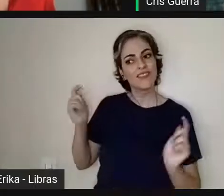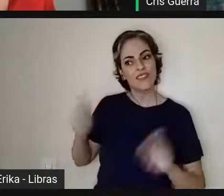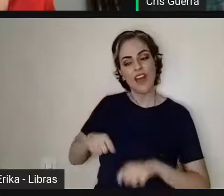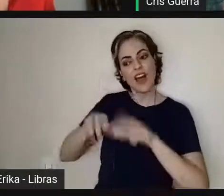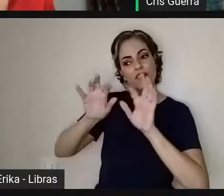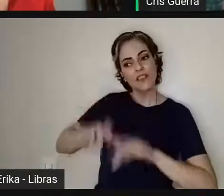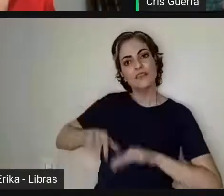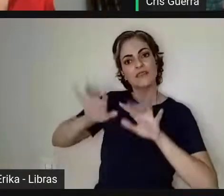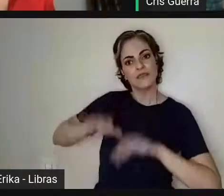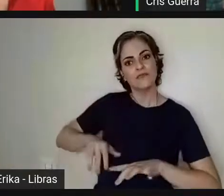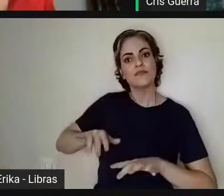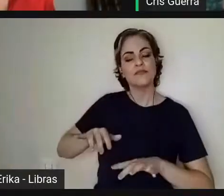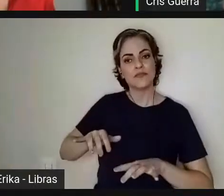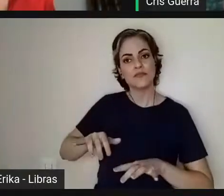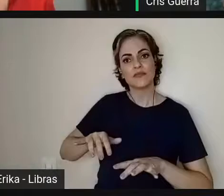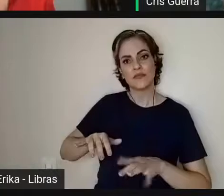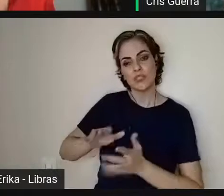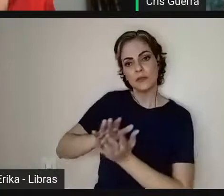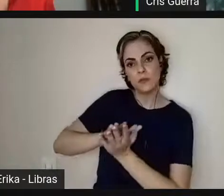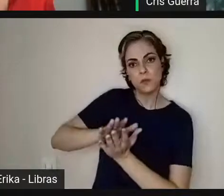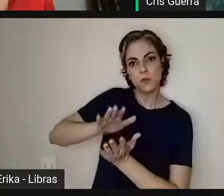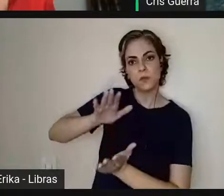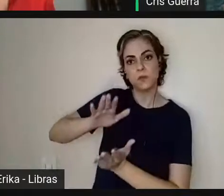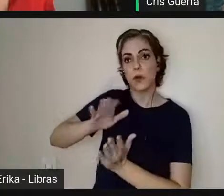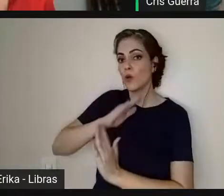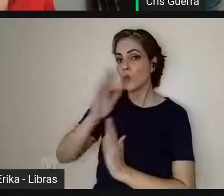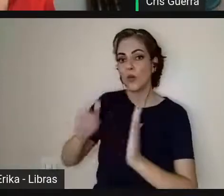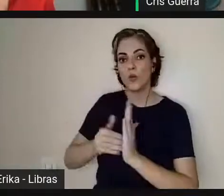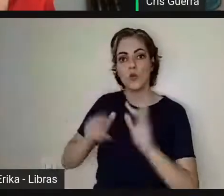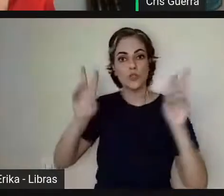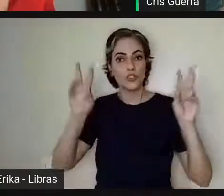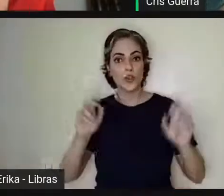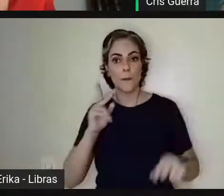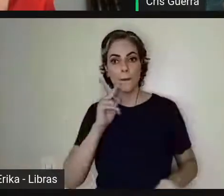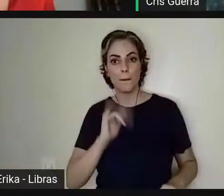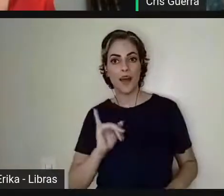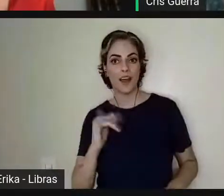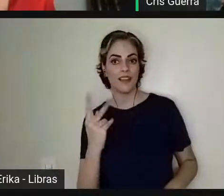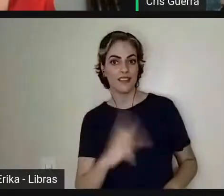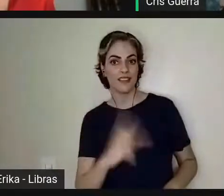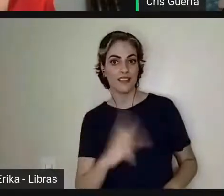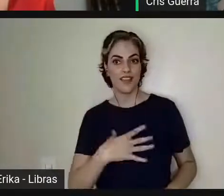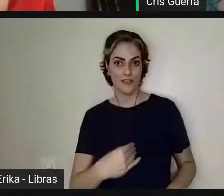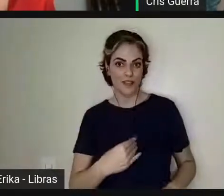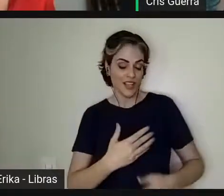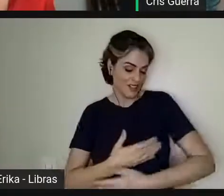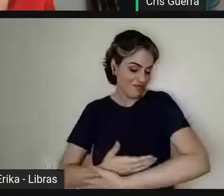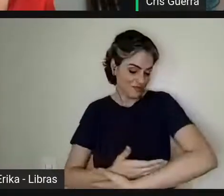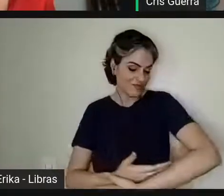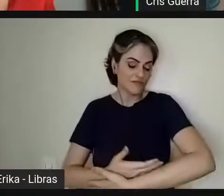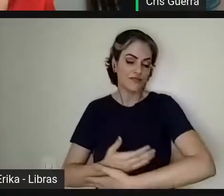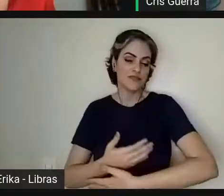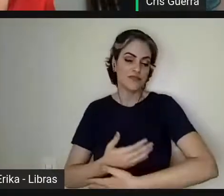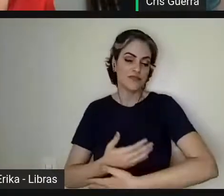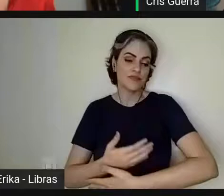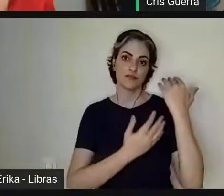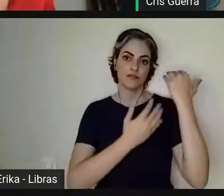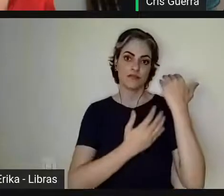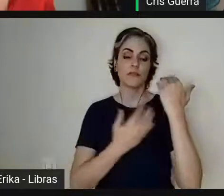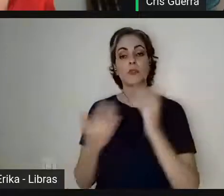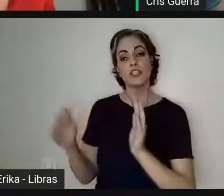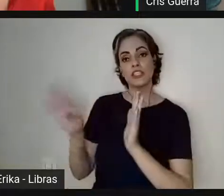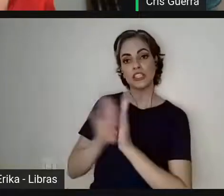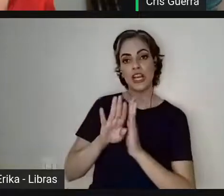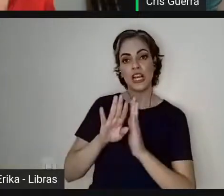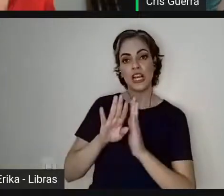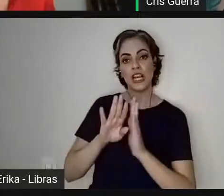fizesse um inventário do pai dele, né? E fui escrevendo todo dia. Então, eu botava o Francisco para dormir quando eu chegava do trabalho, 11